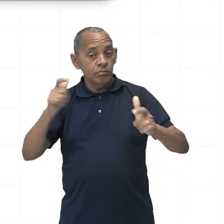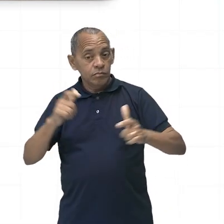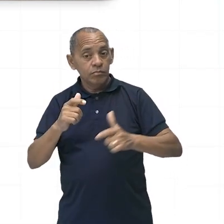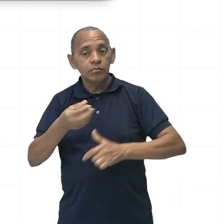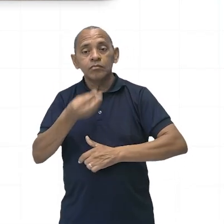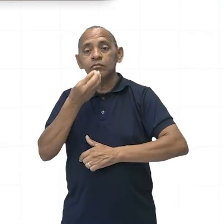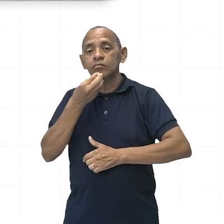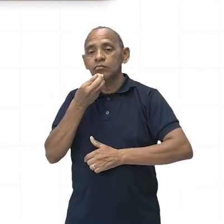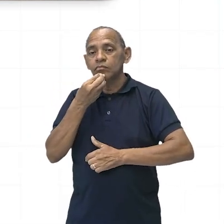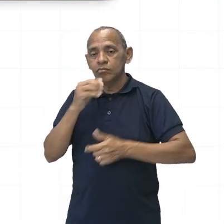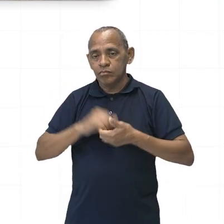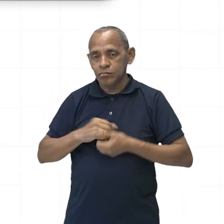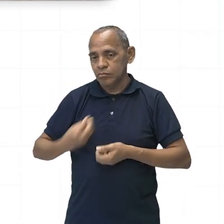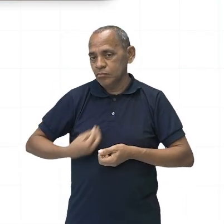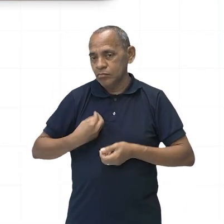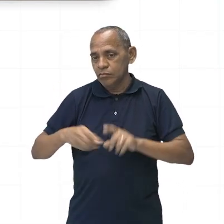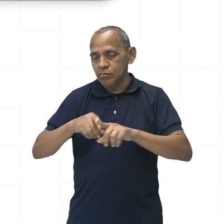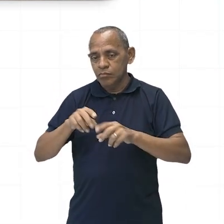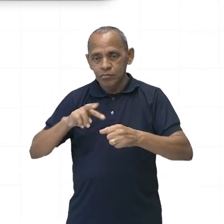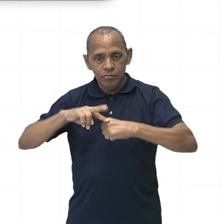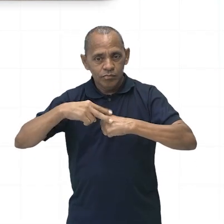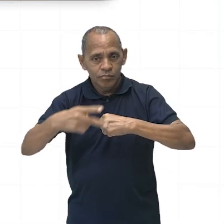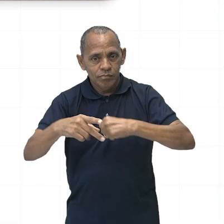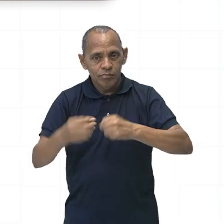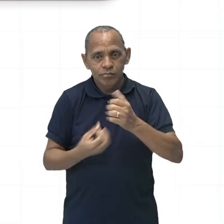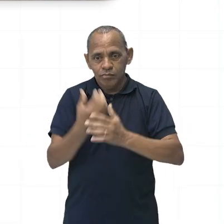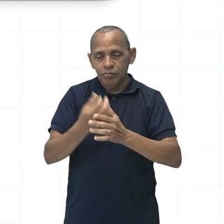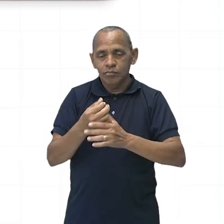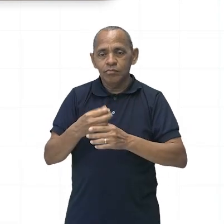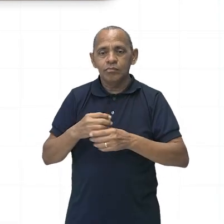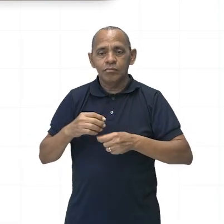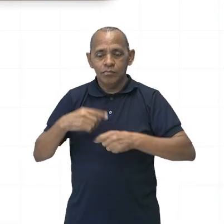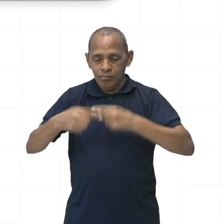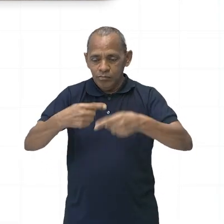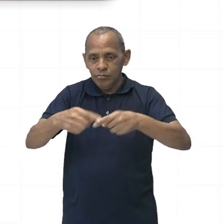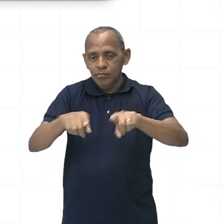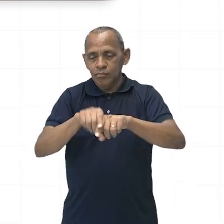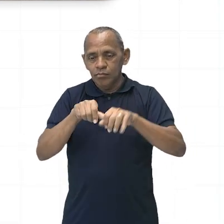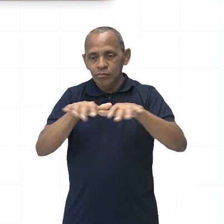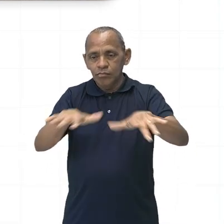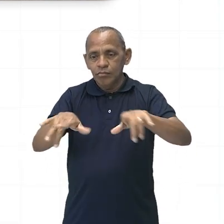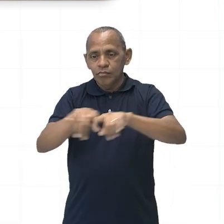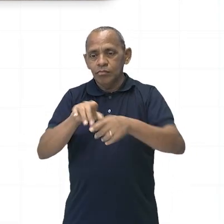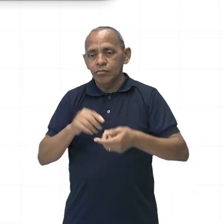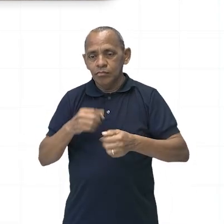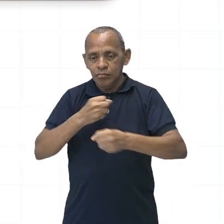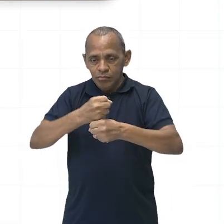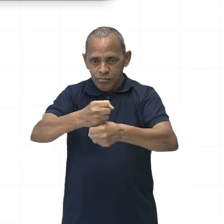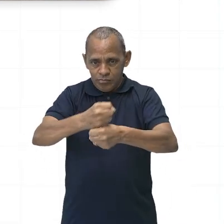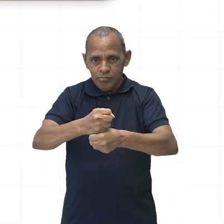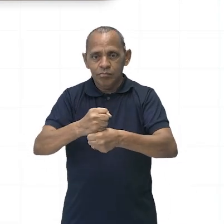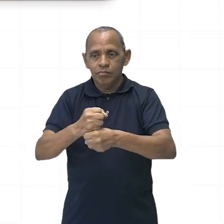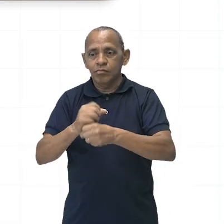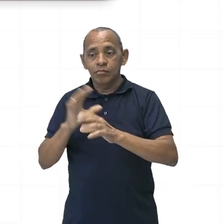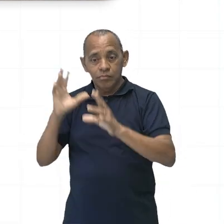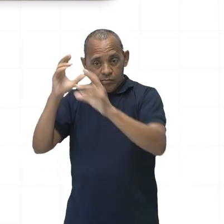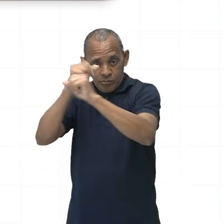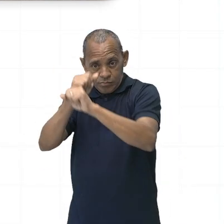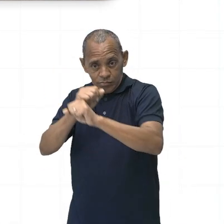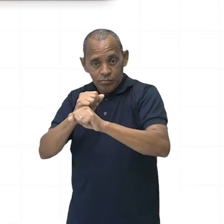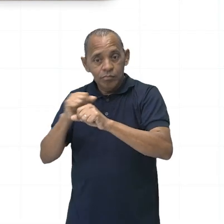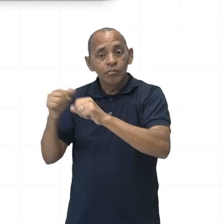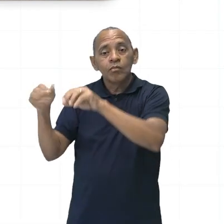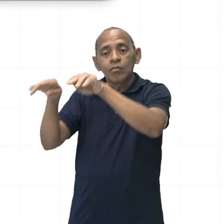de sobrevivência e, consequentemente, de gerar novos descendentes. Com o passar do tempo, as mariposas escuras se tornaram mais comuns